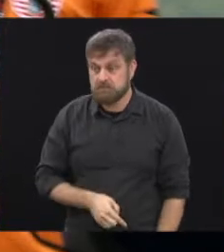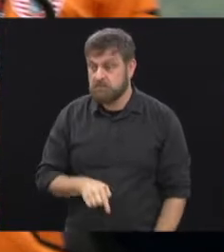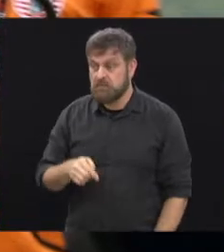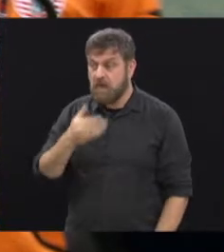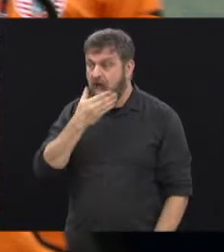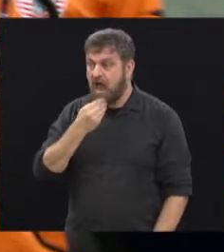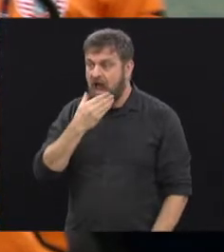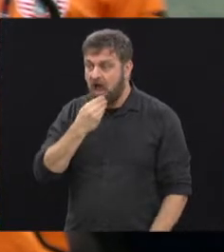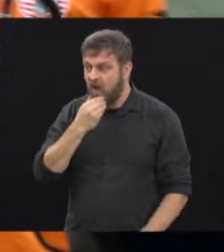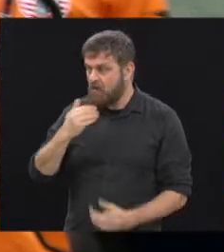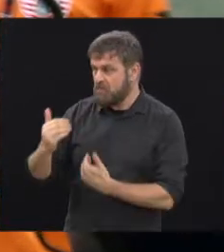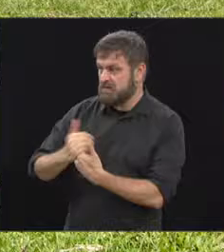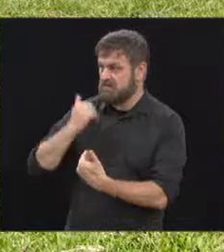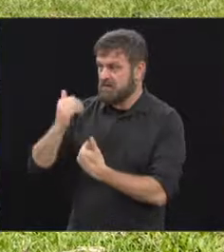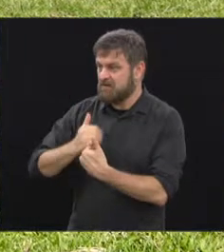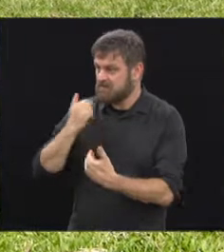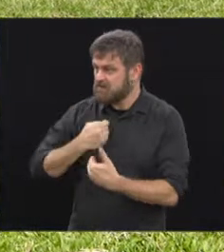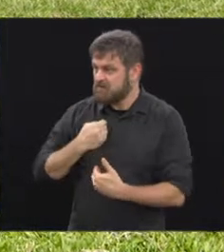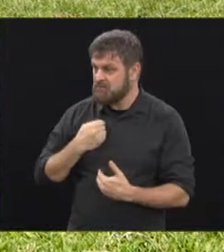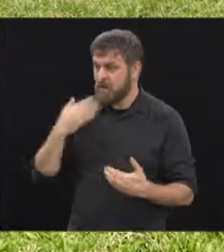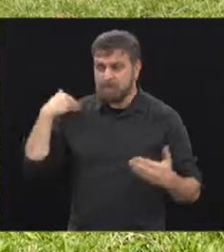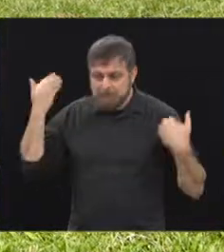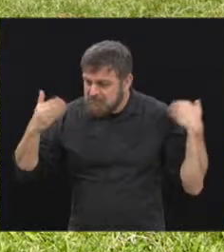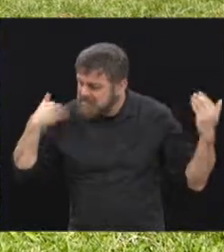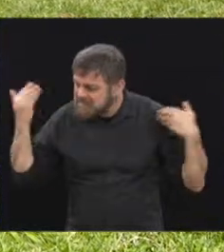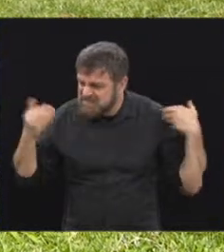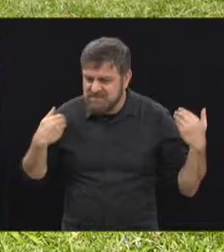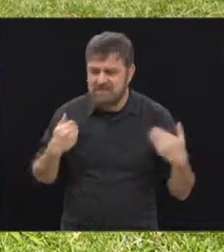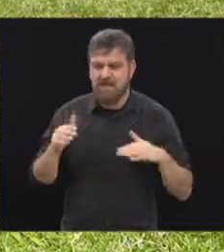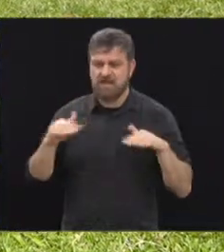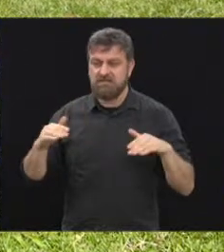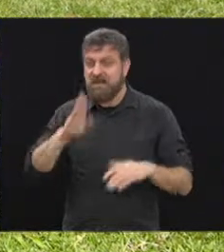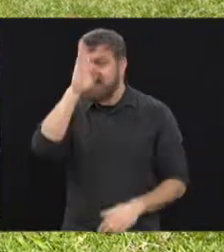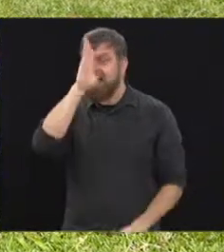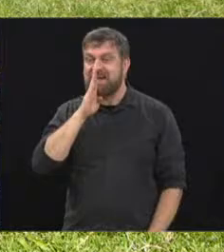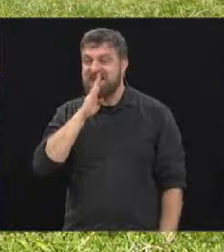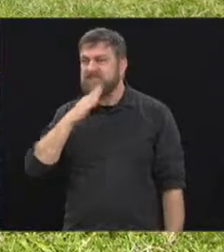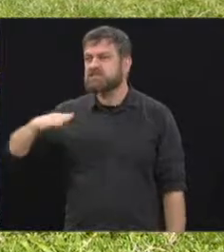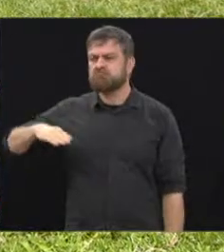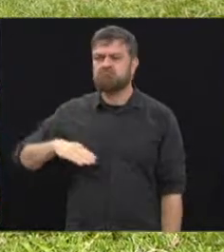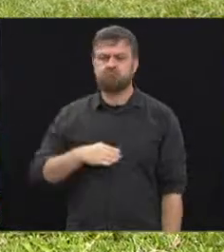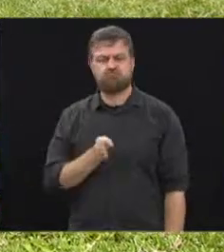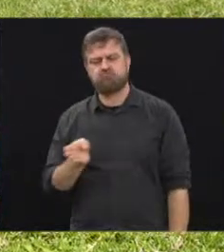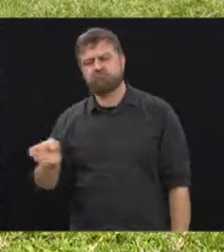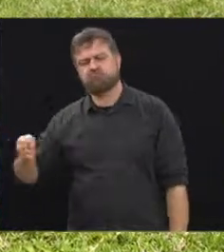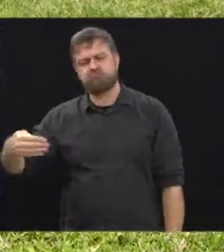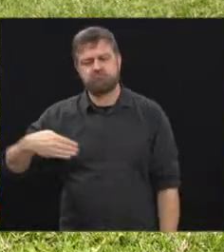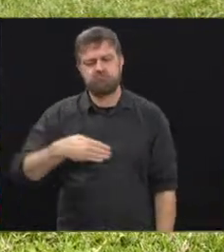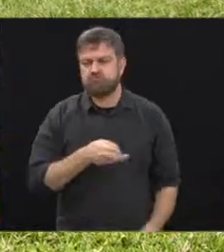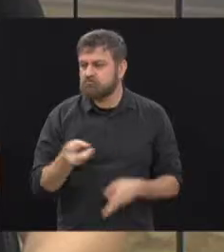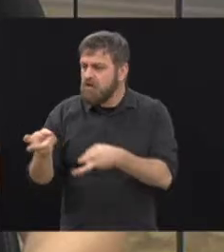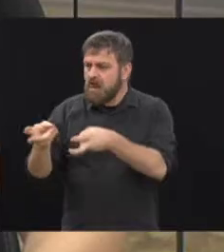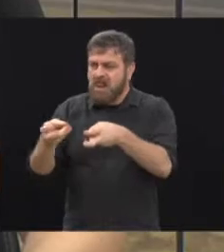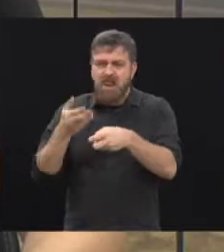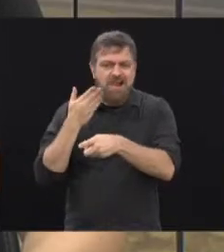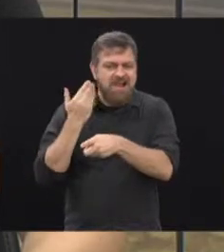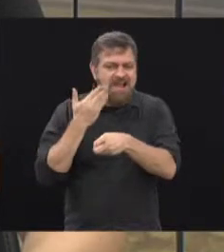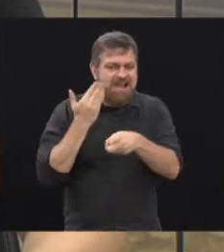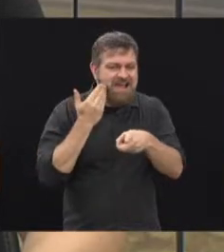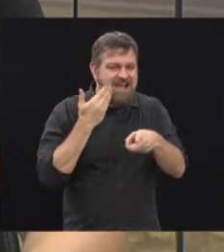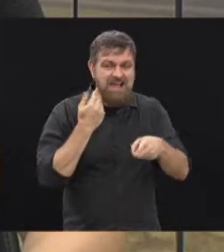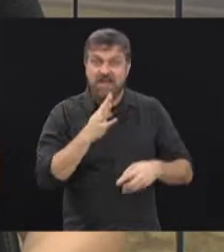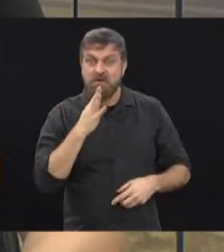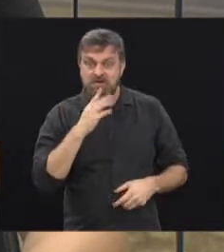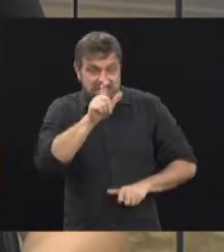dele sentir que eu estava tranquila. E eu fiz de forma gratuita um tour na ilha inteira, conheci comunidades ainda